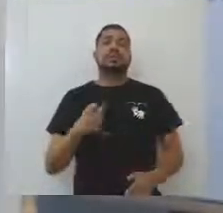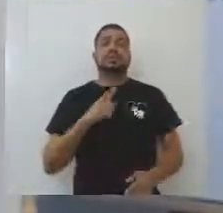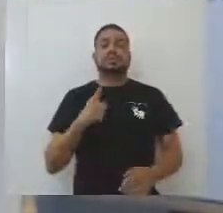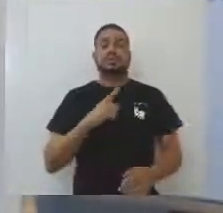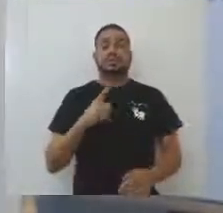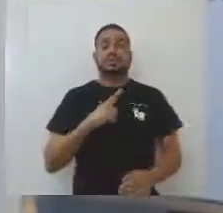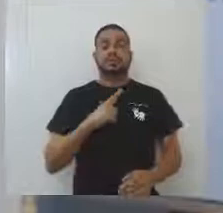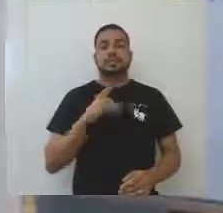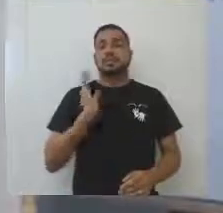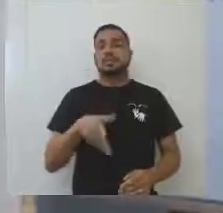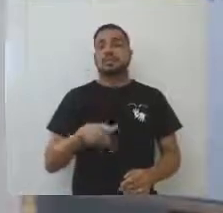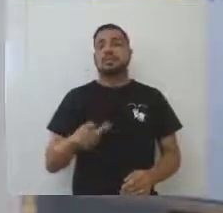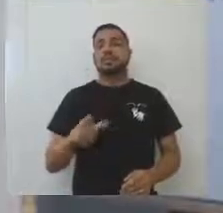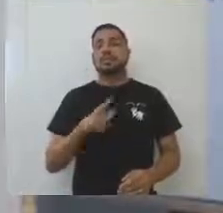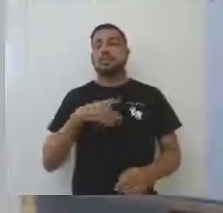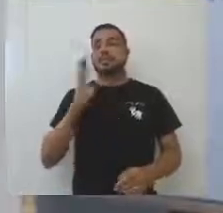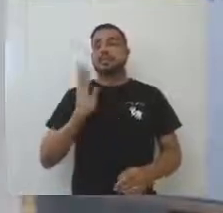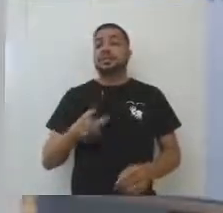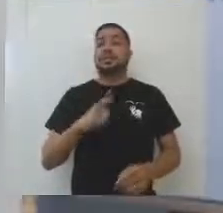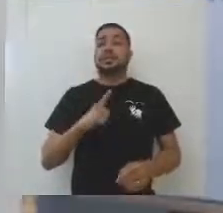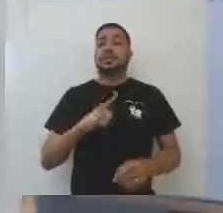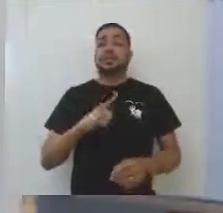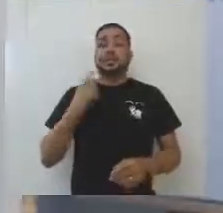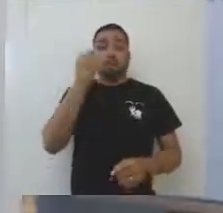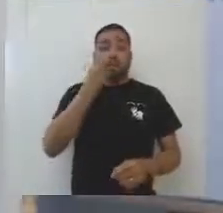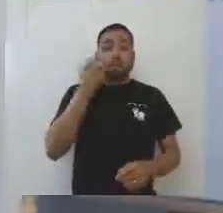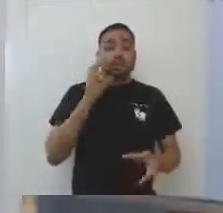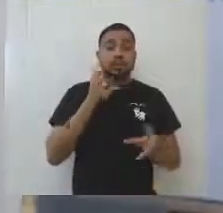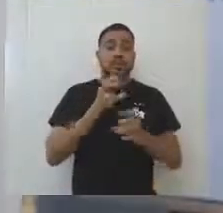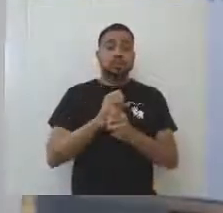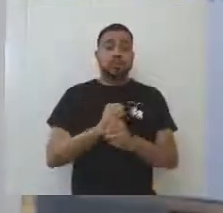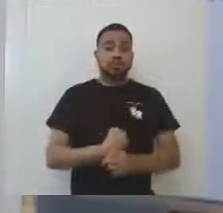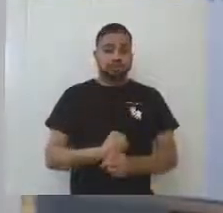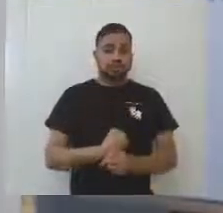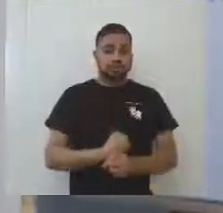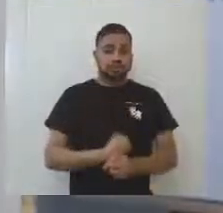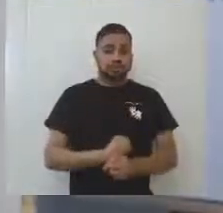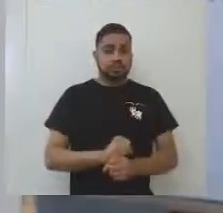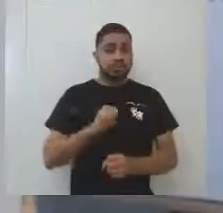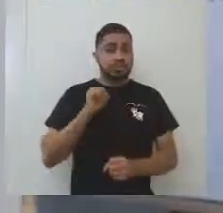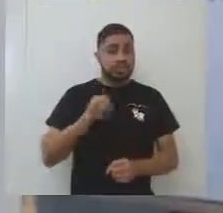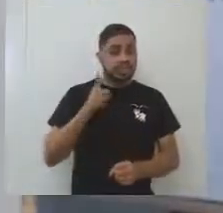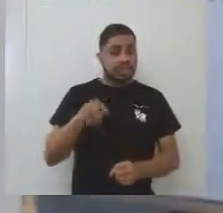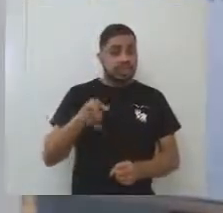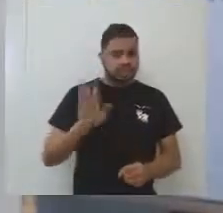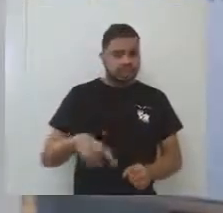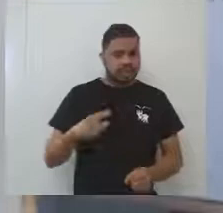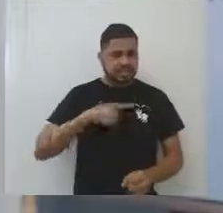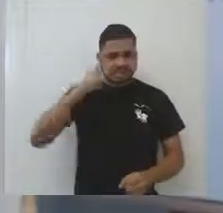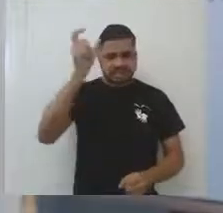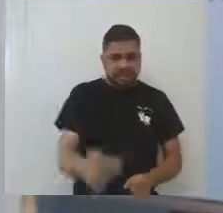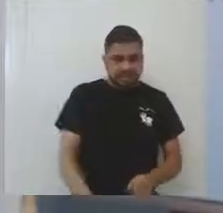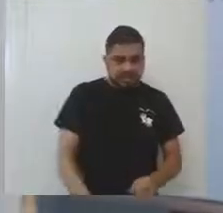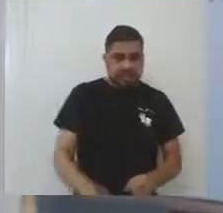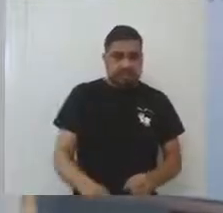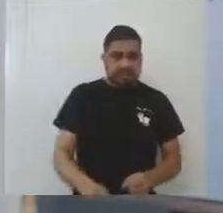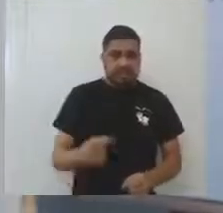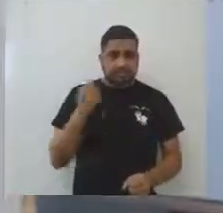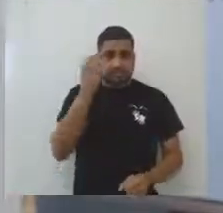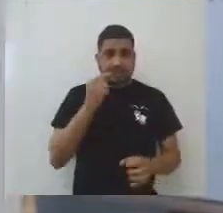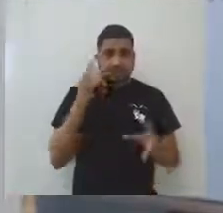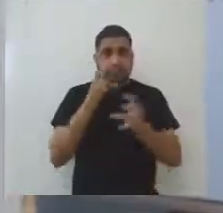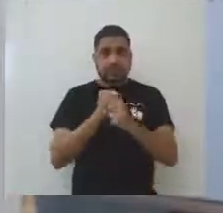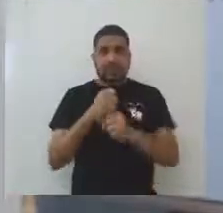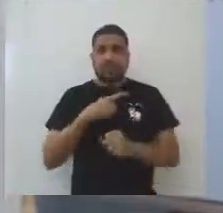ela já existe e já tem olhos escuros. Se ela já existe e já tem olhos escuros,